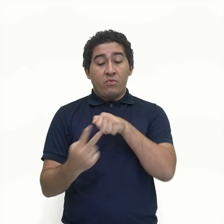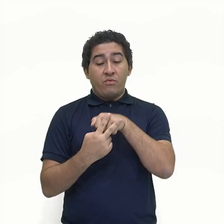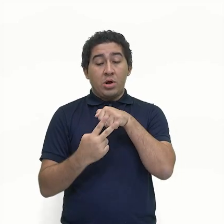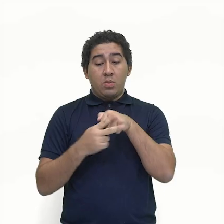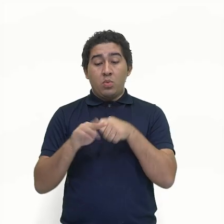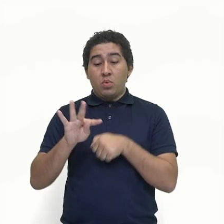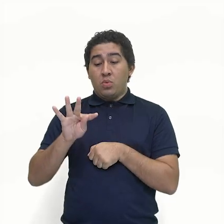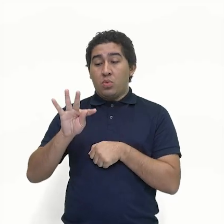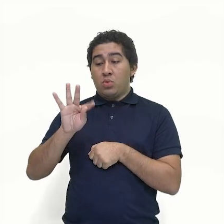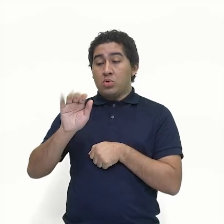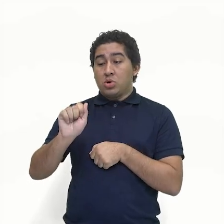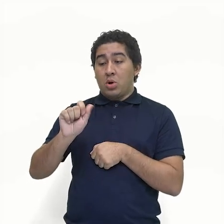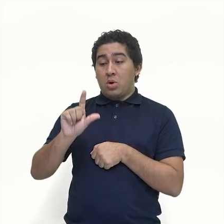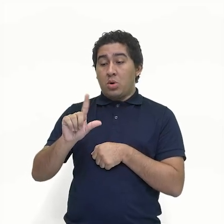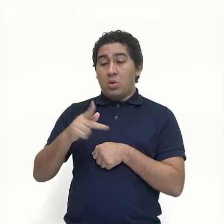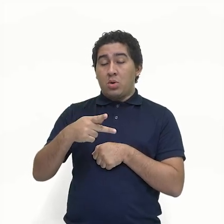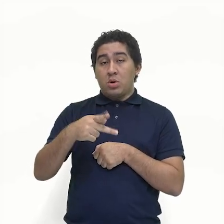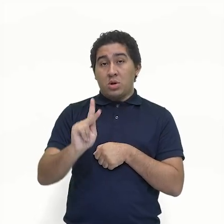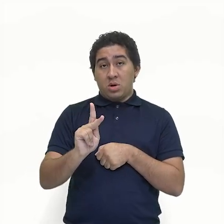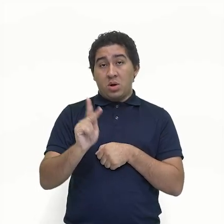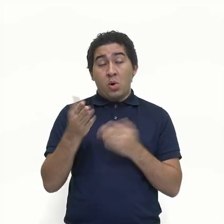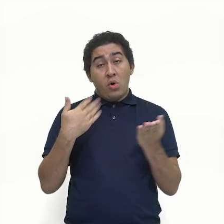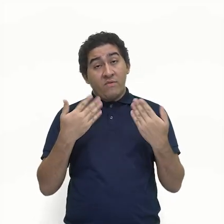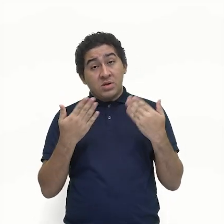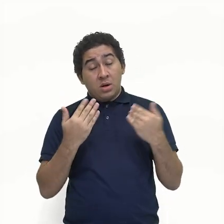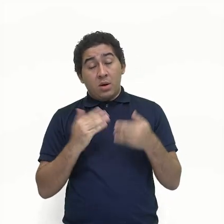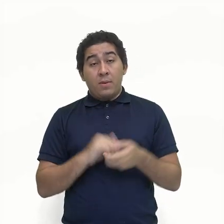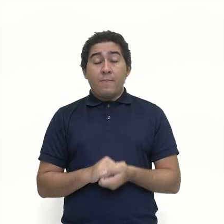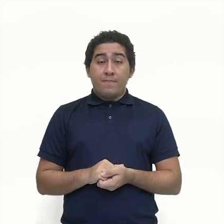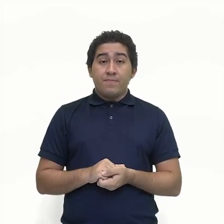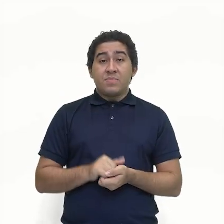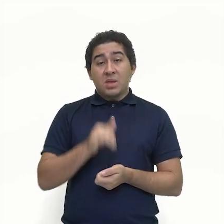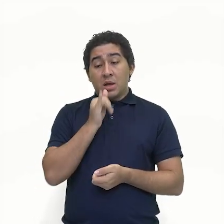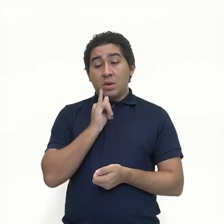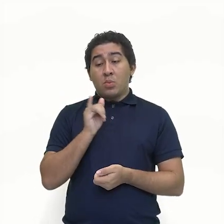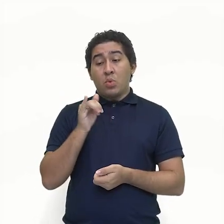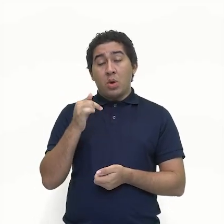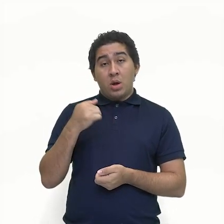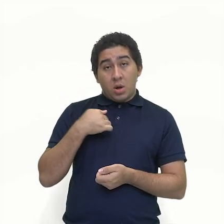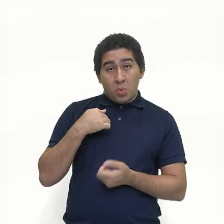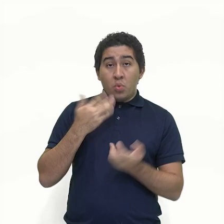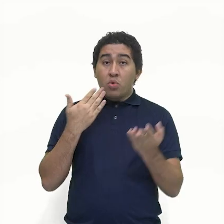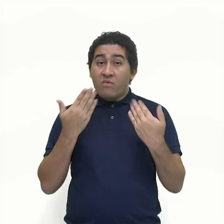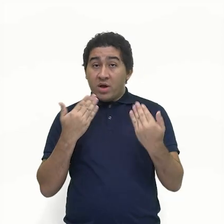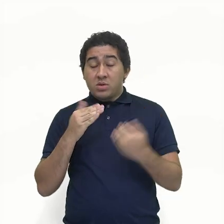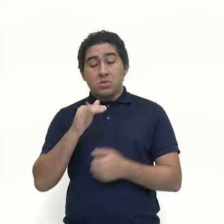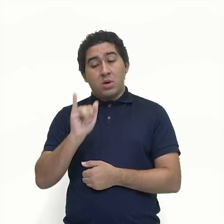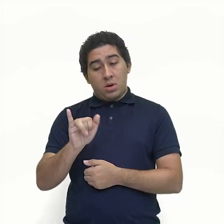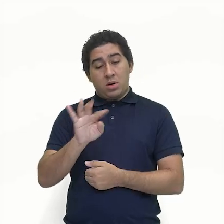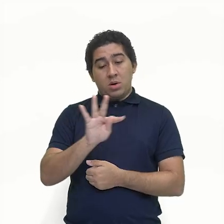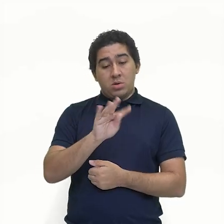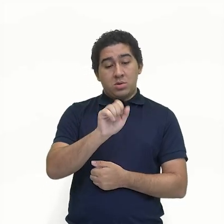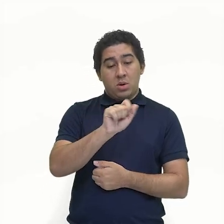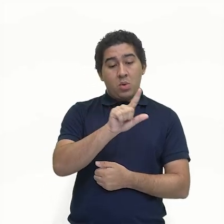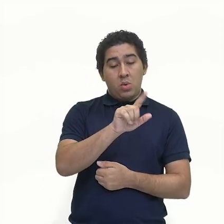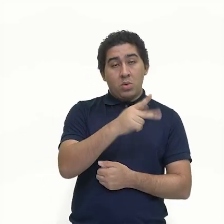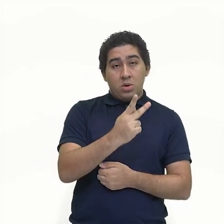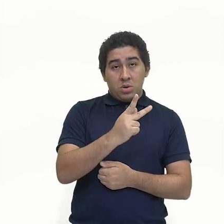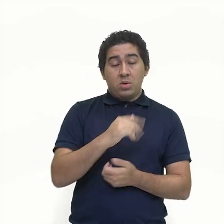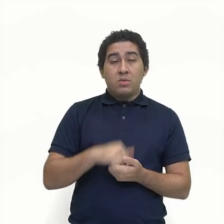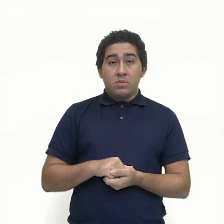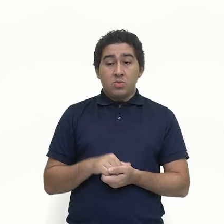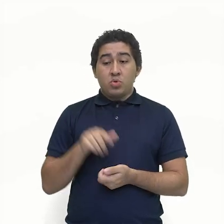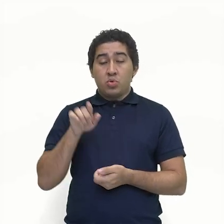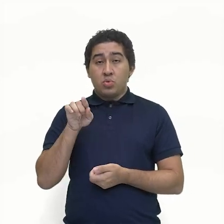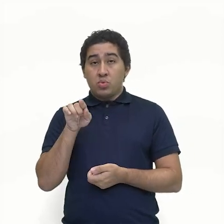o verbo falar, conversar, né? Se eu quiser falar assim, ó, eu converso, I talk. Tu conversas,